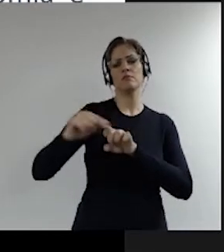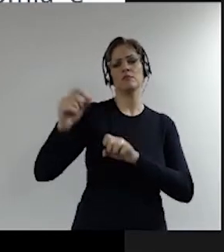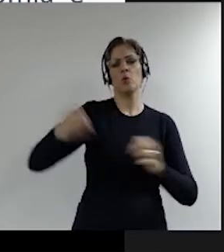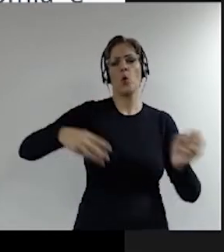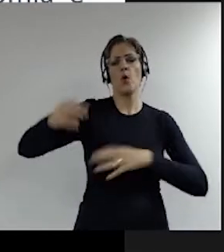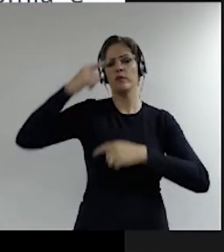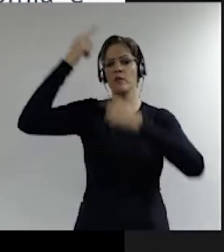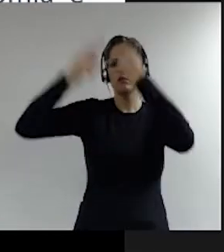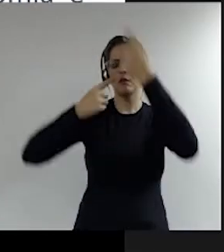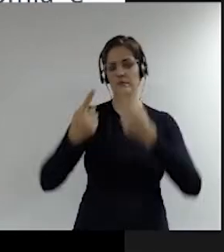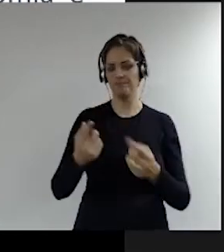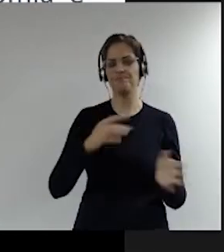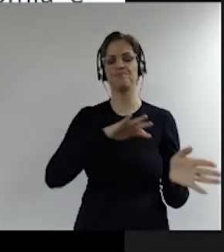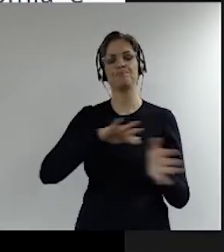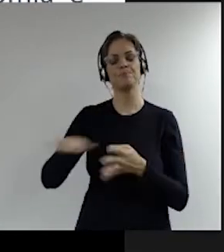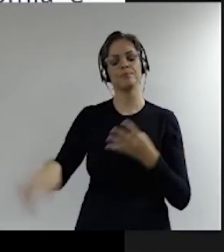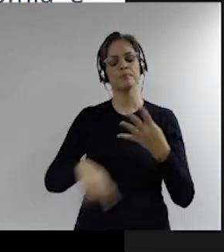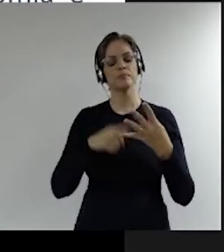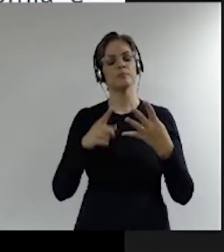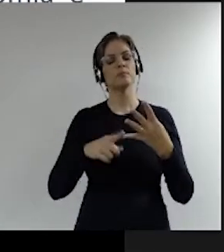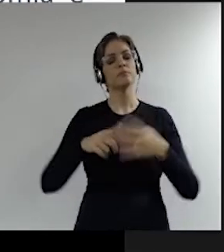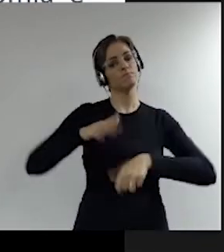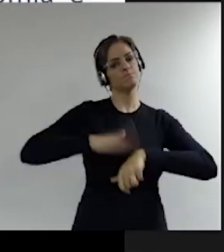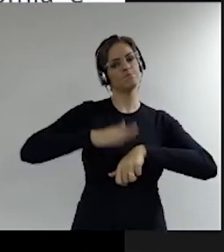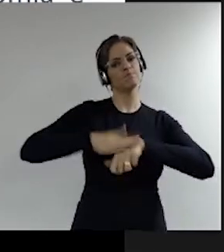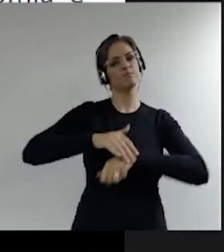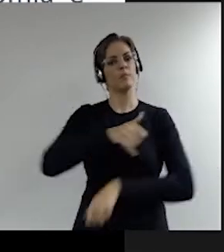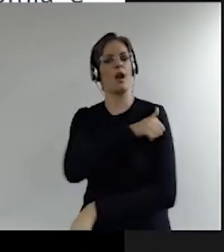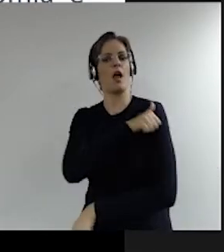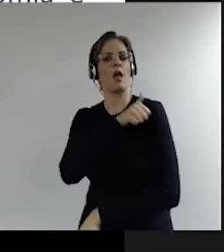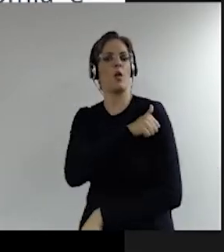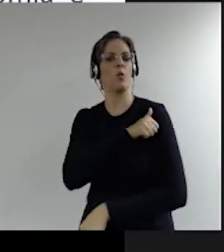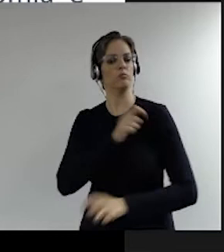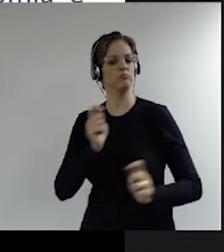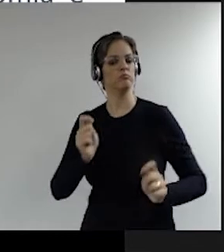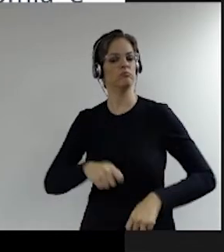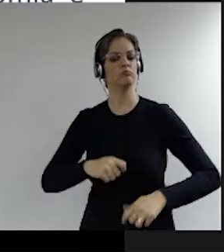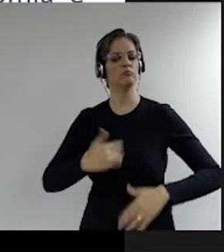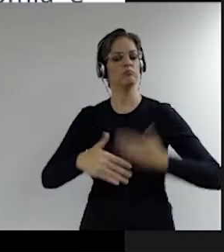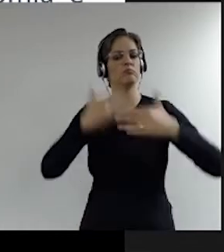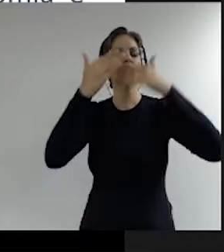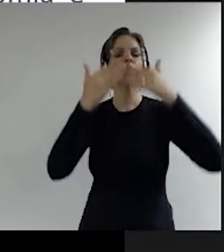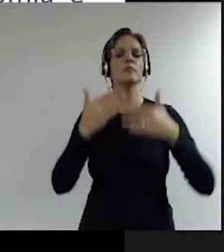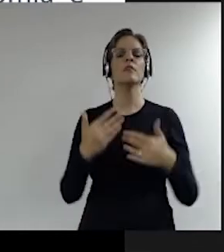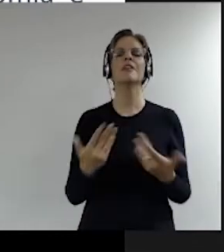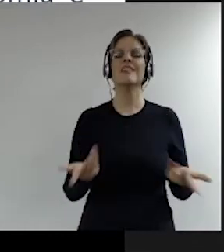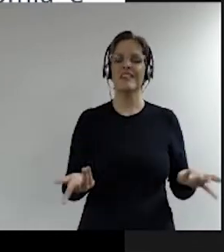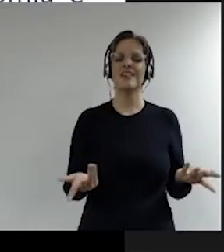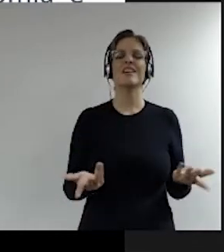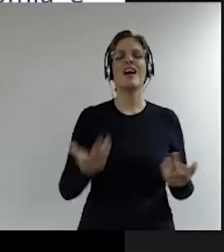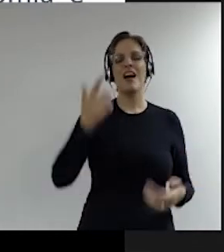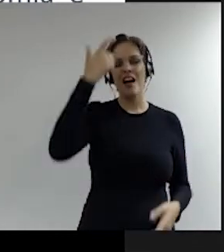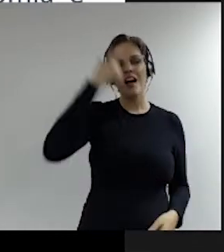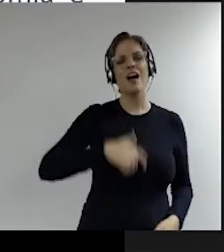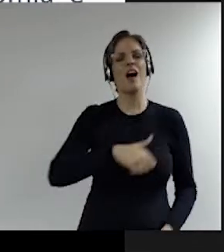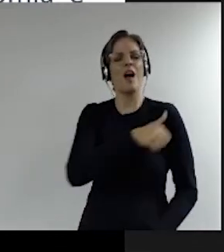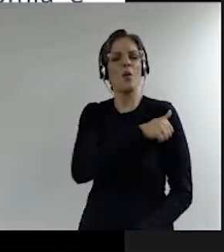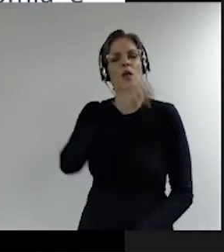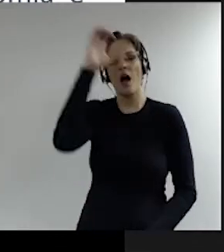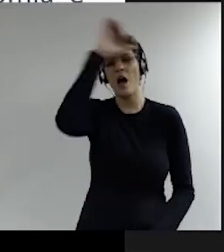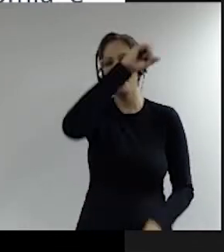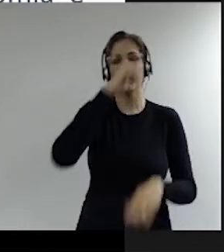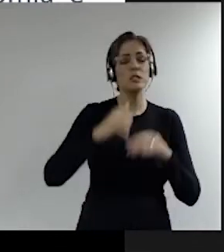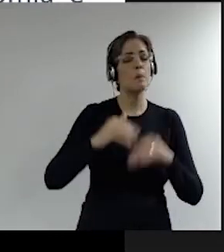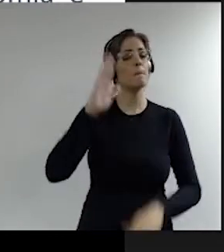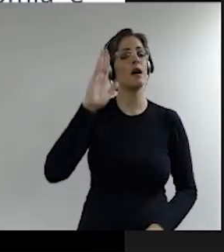o protagonismo do aluno, a ideia de que o aluno aprende mais